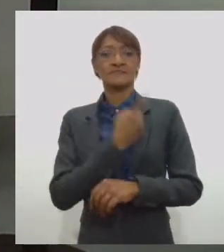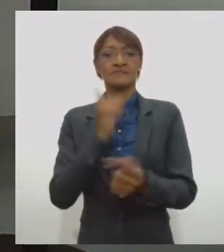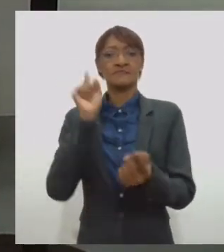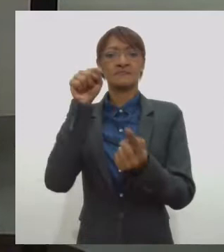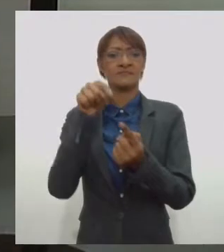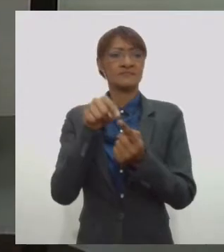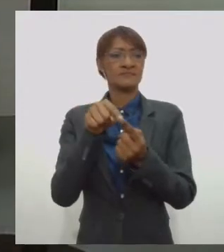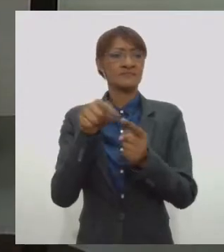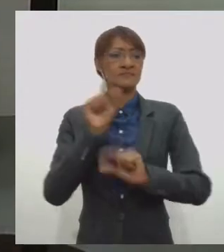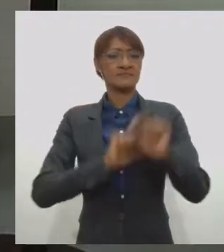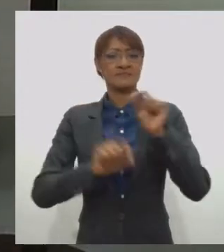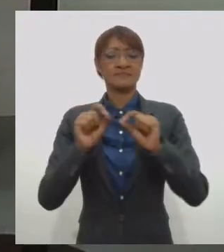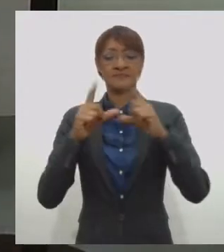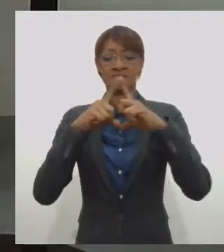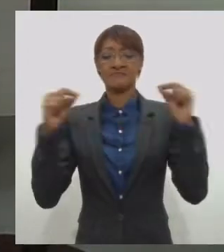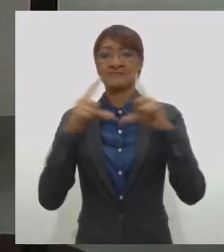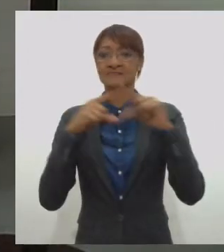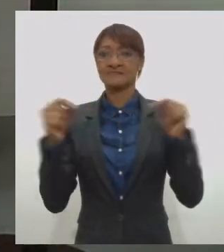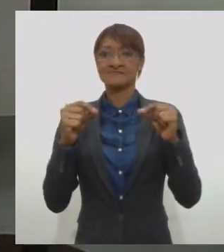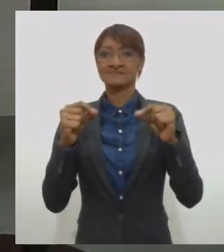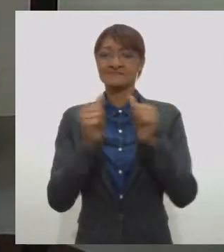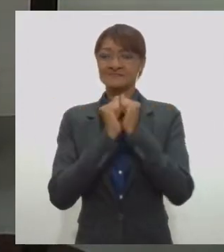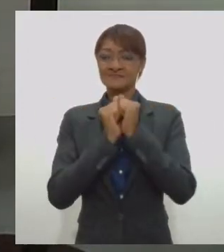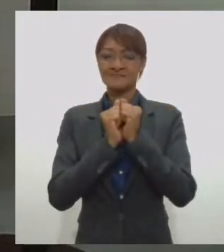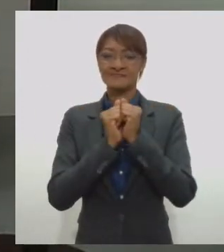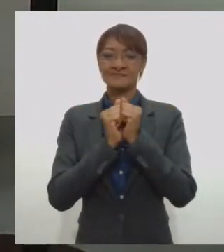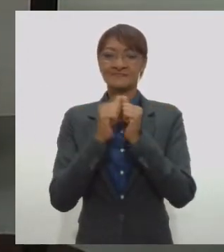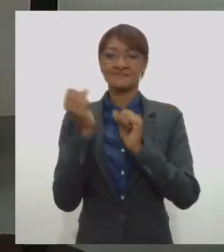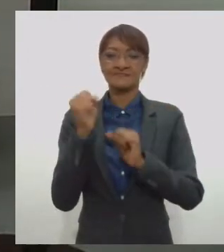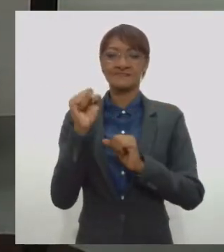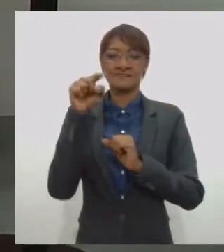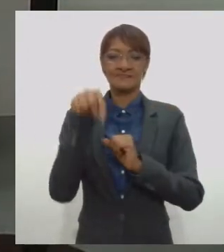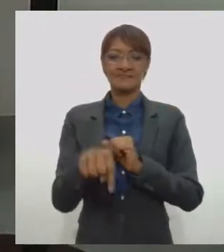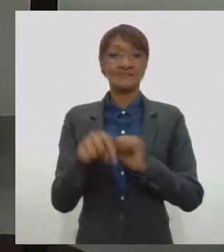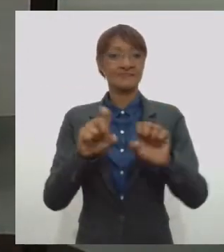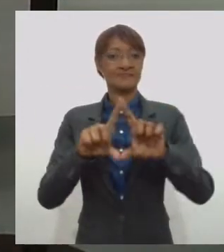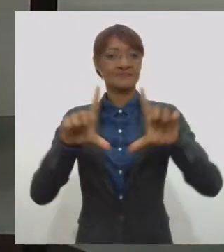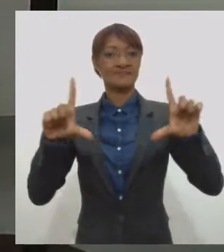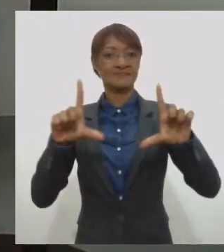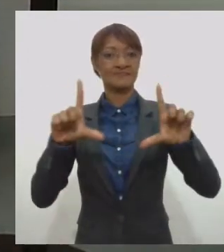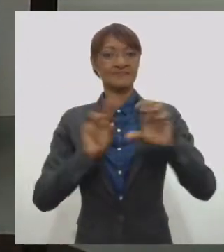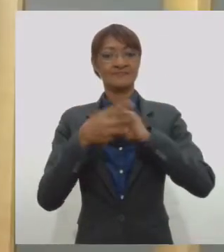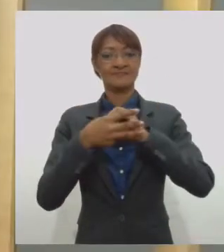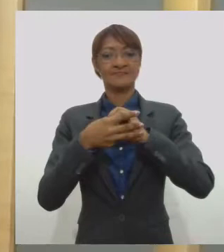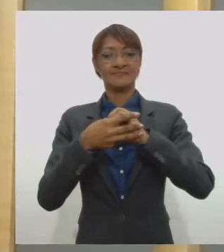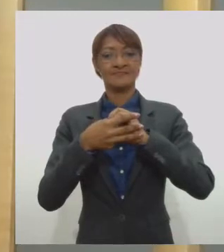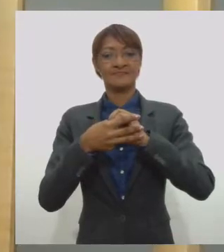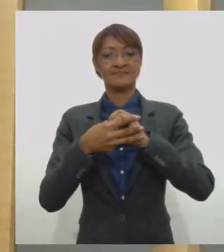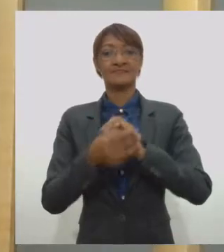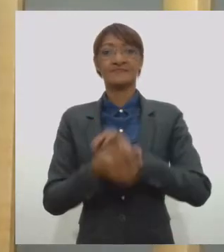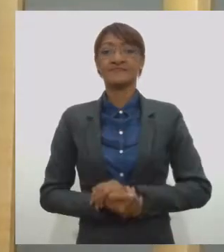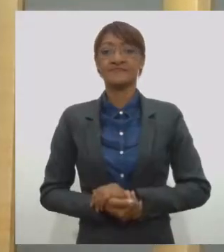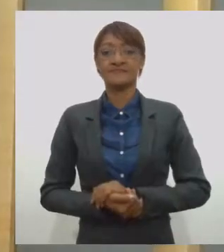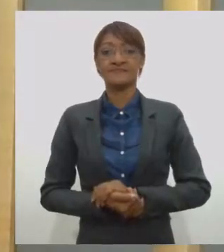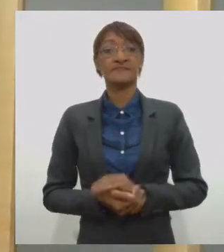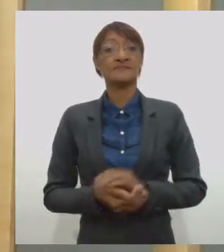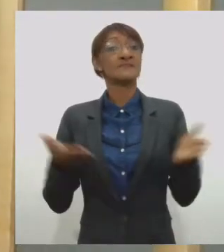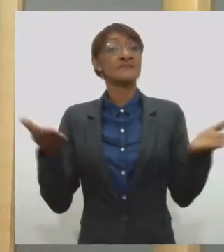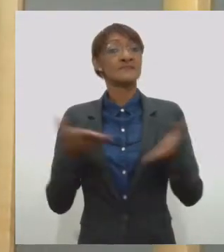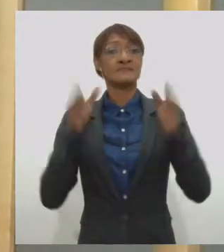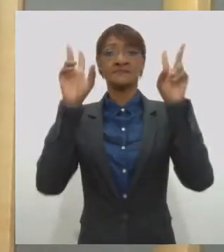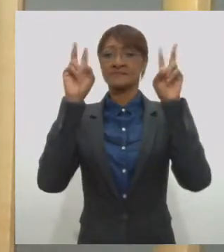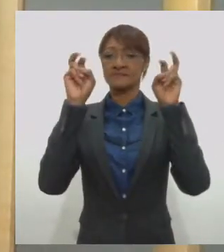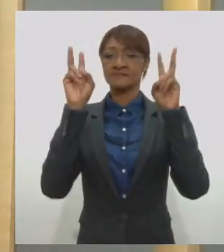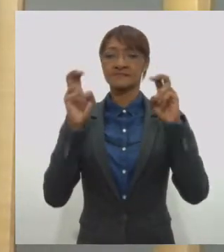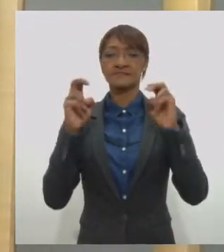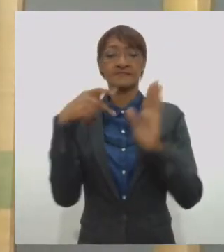trazer Brasília para mais perto de Sergipe, aqui na tela da TV Alese. O tema de hoje é o projeto de